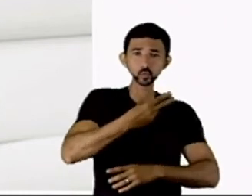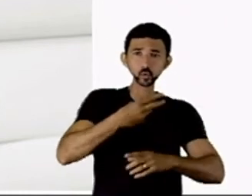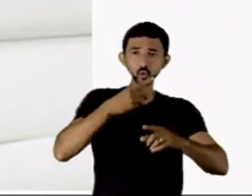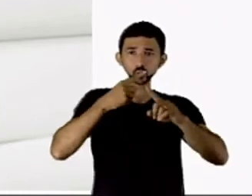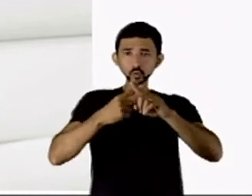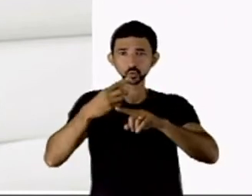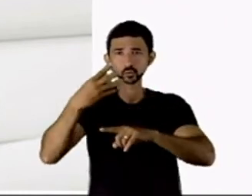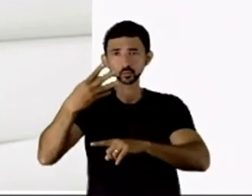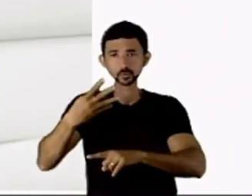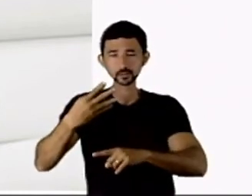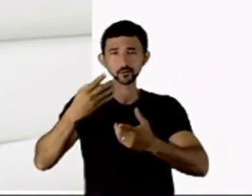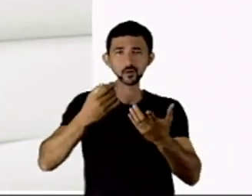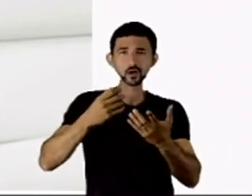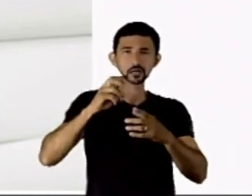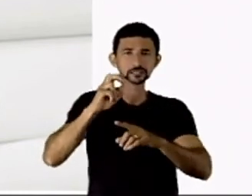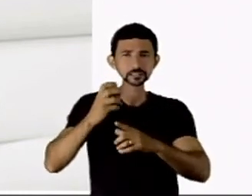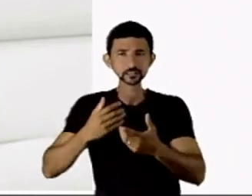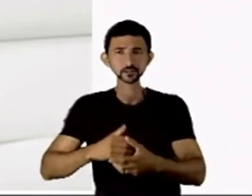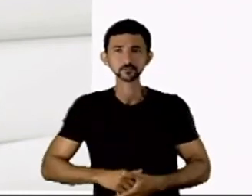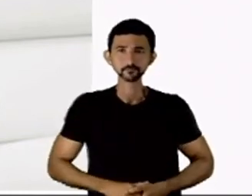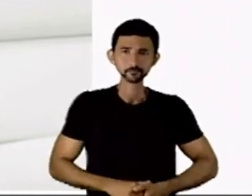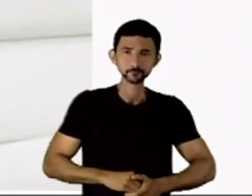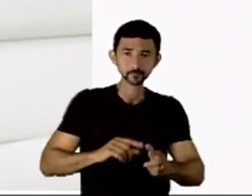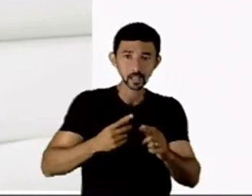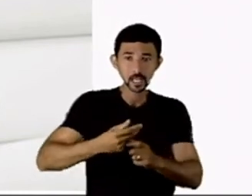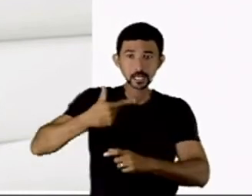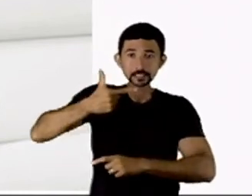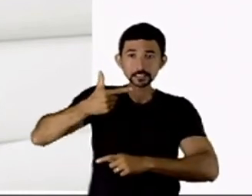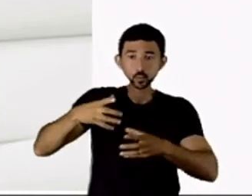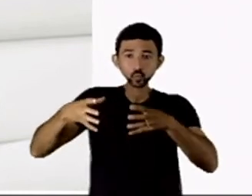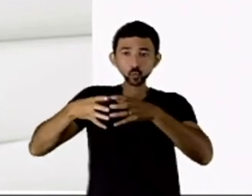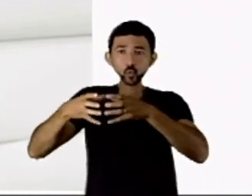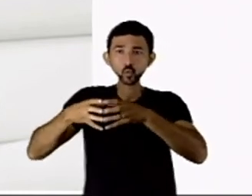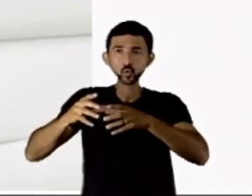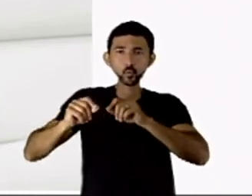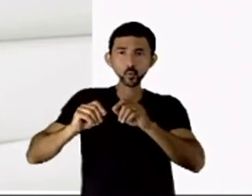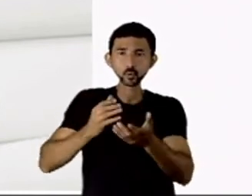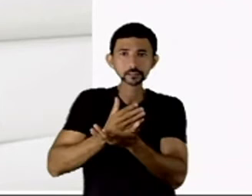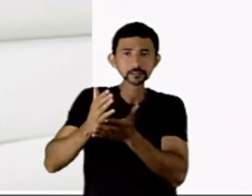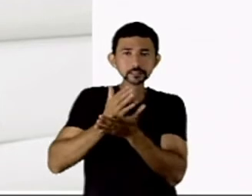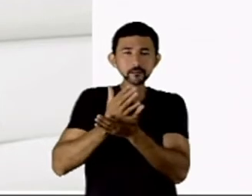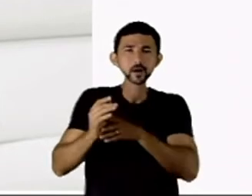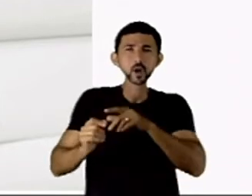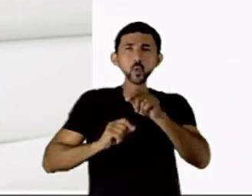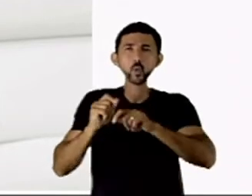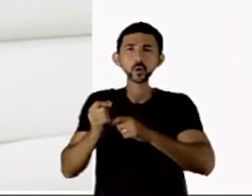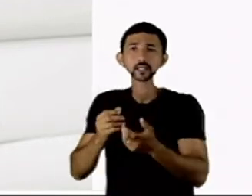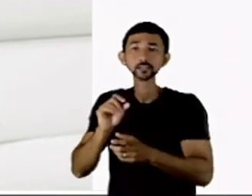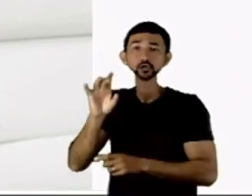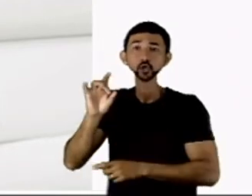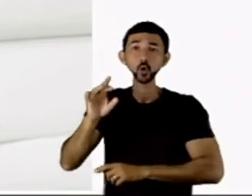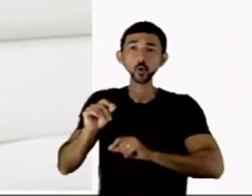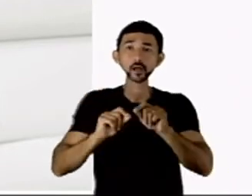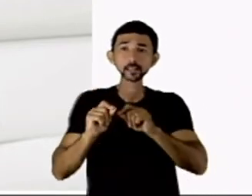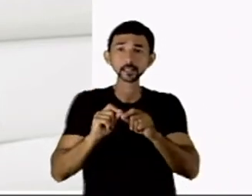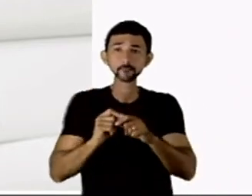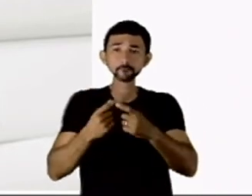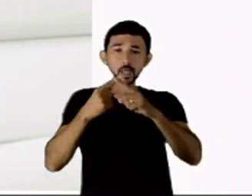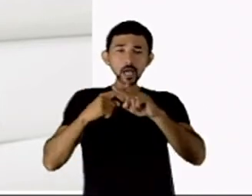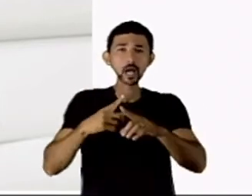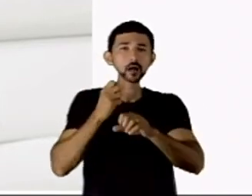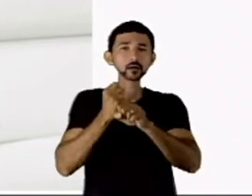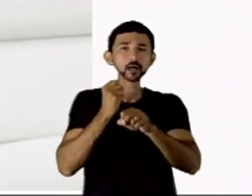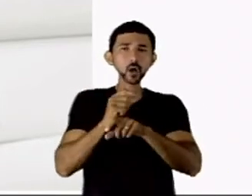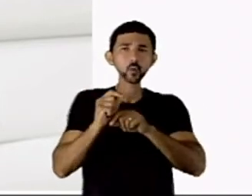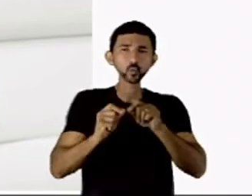o 4 e o 5. Só que aqui no segundo grupo, eu separei apenas as